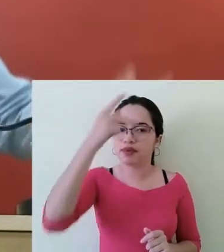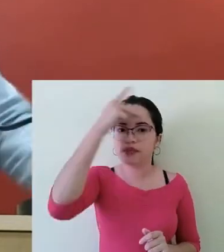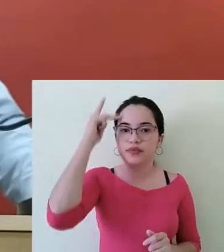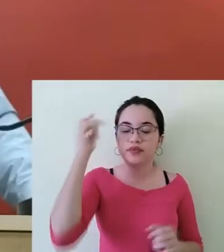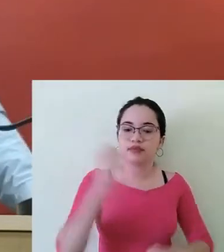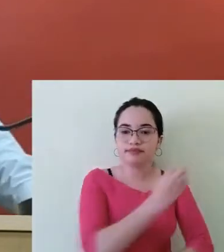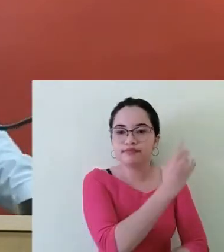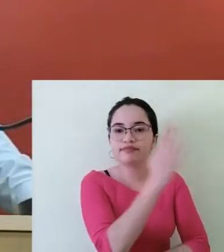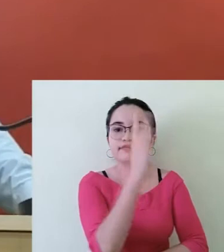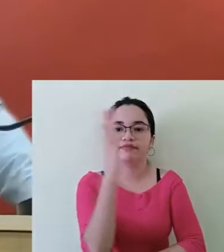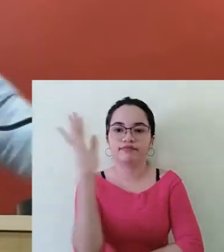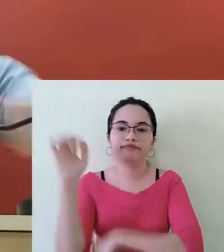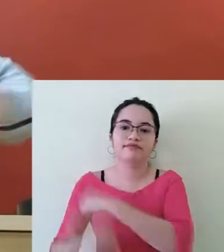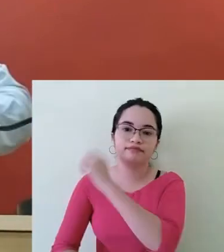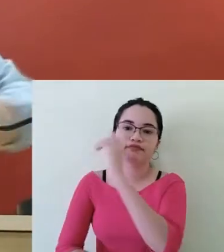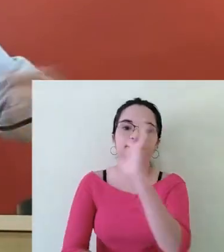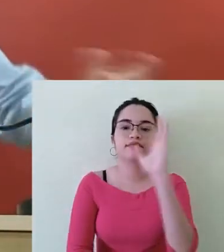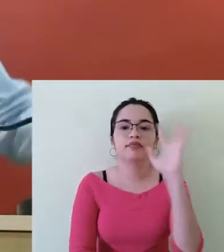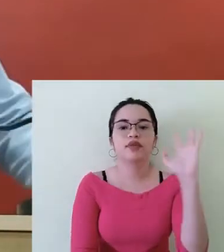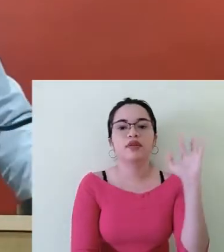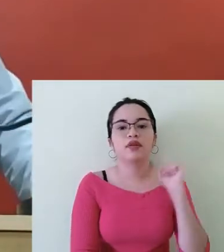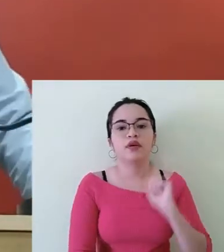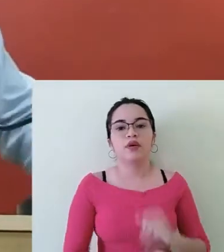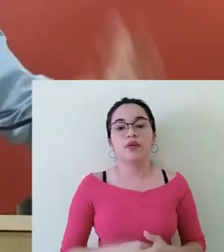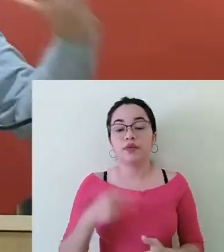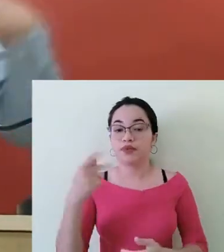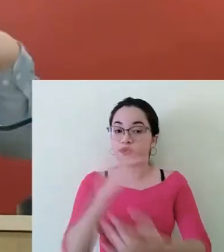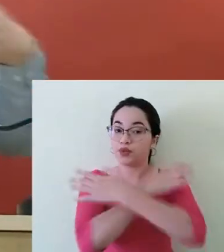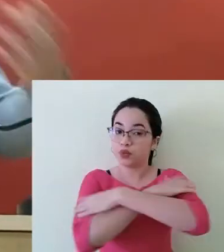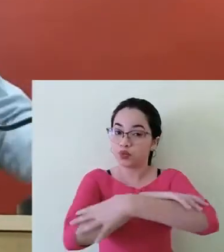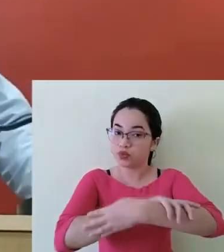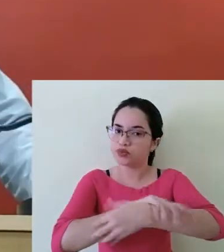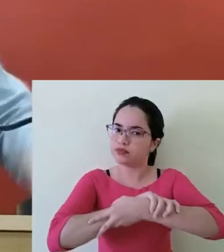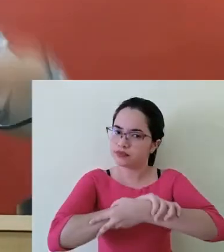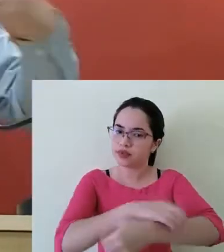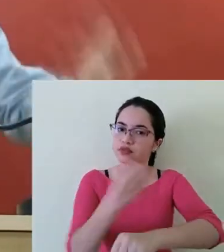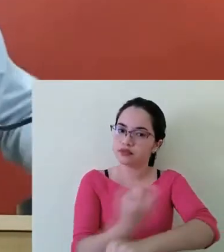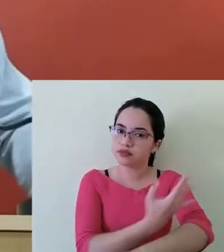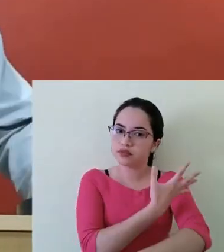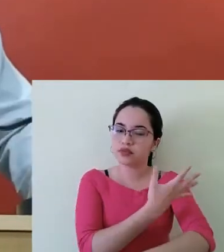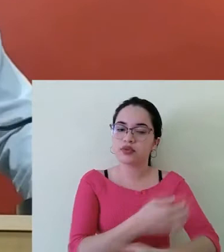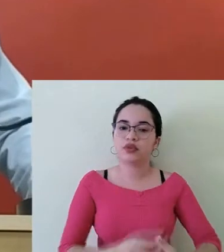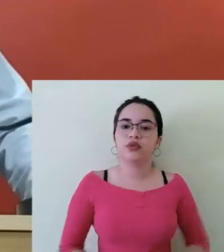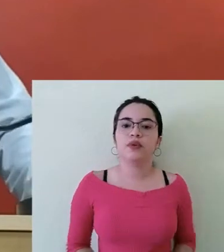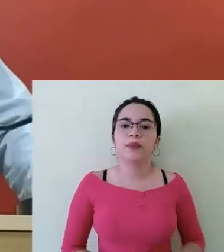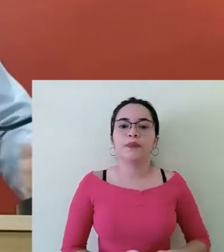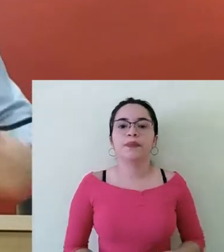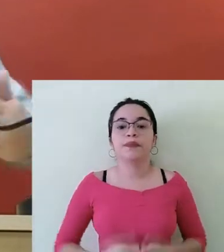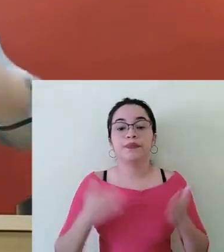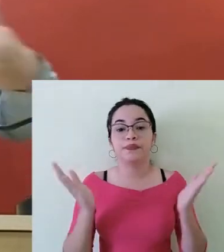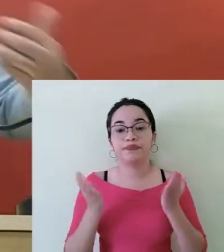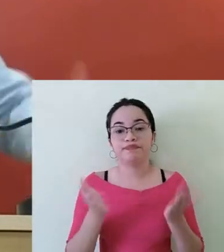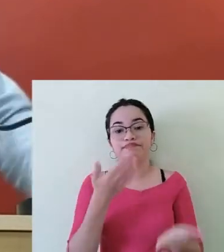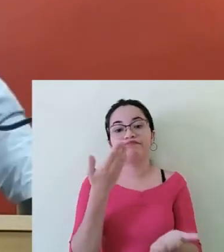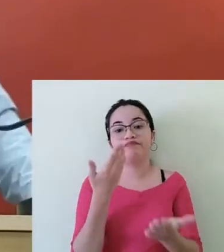com a natureza, com o seu corpo físico, emocional, agora